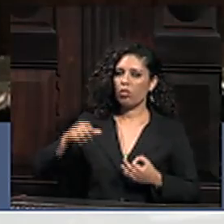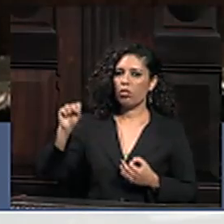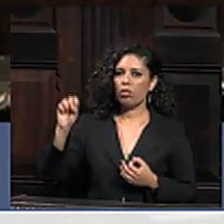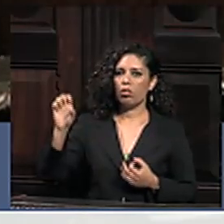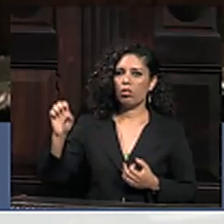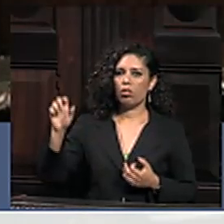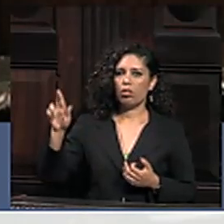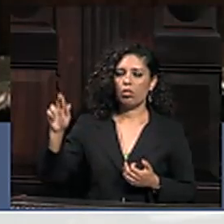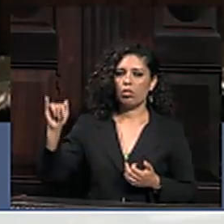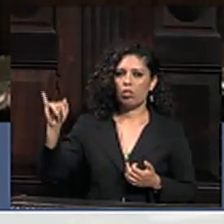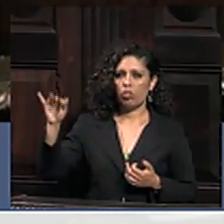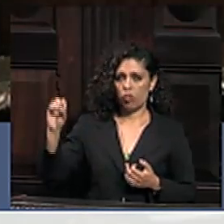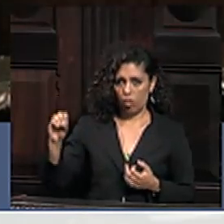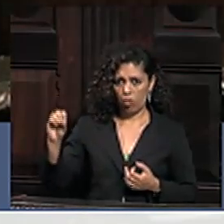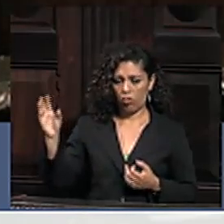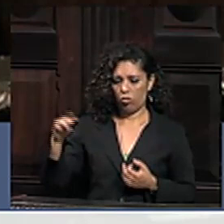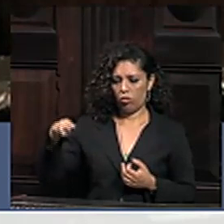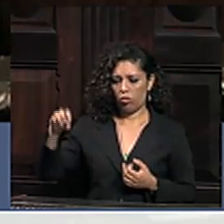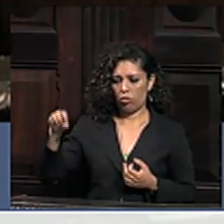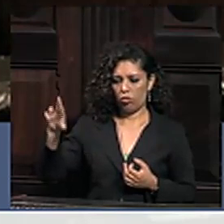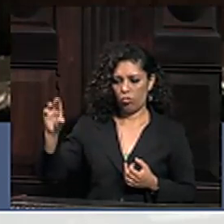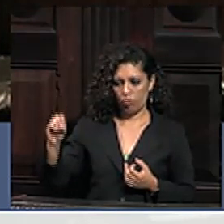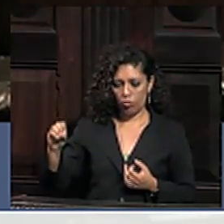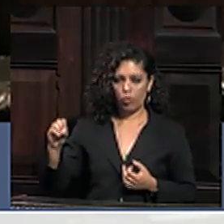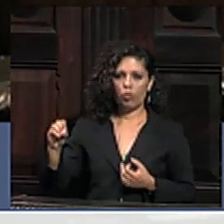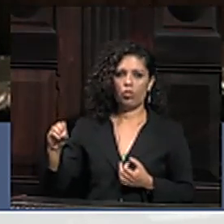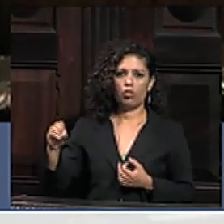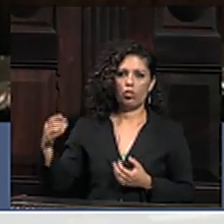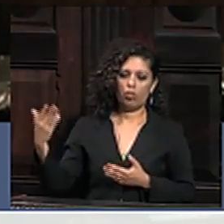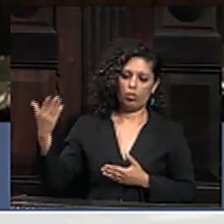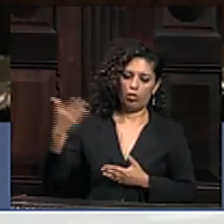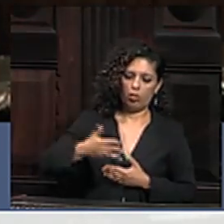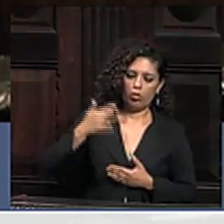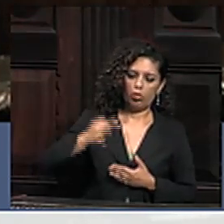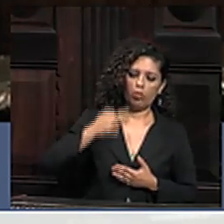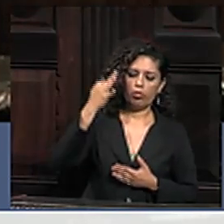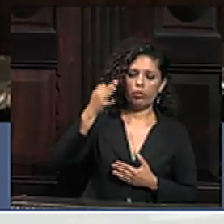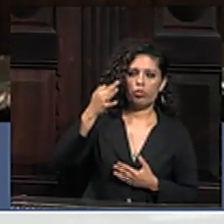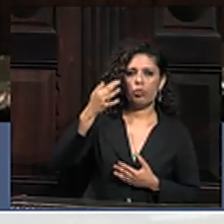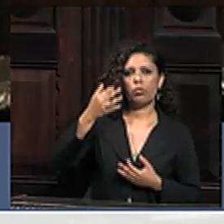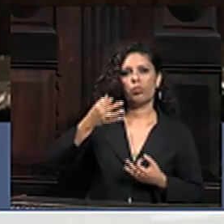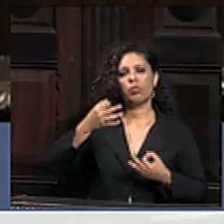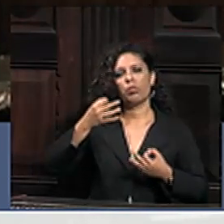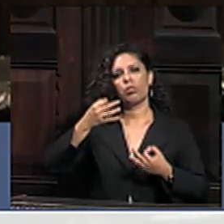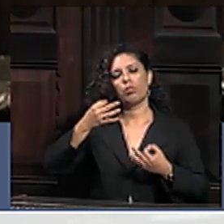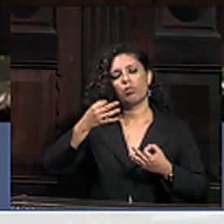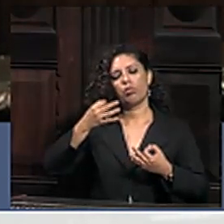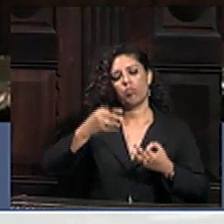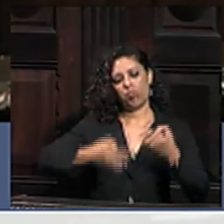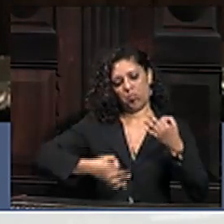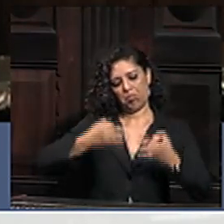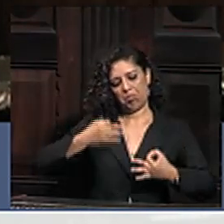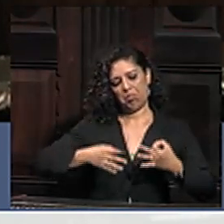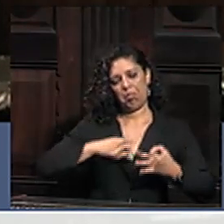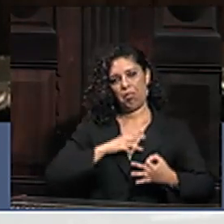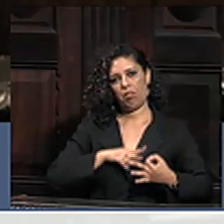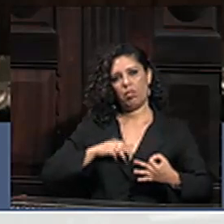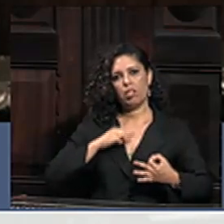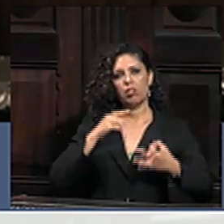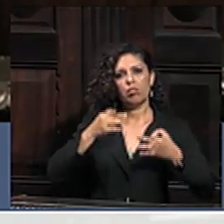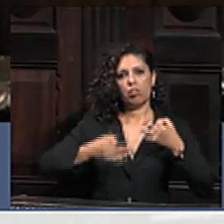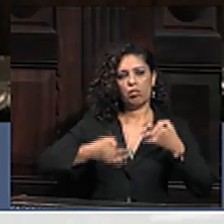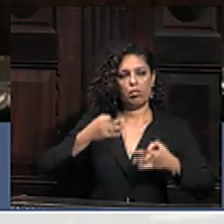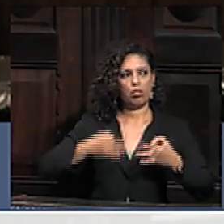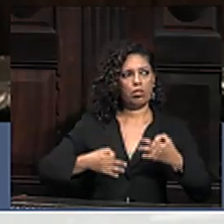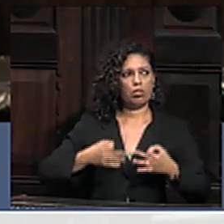de parcialidade e com sua contribuição decisiva para o golpe de Estado em curso no Brasil e para o cenário que se